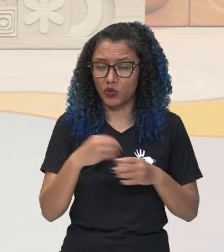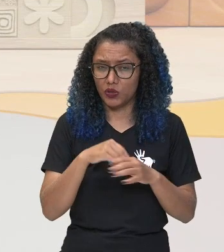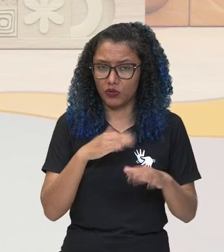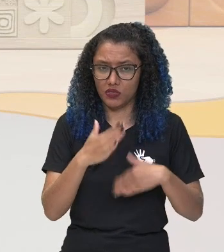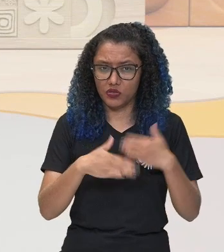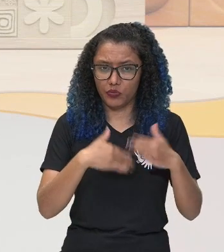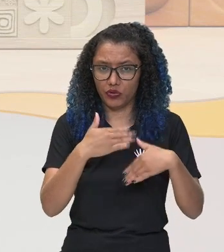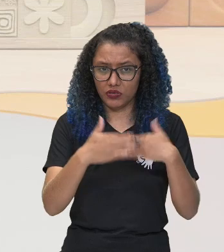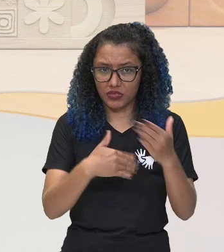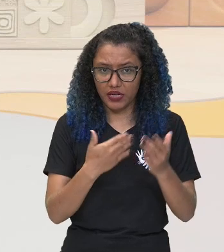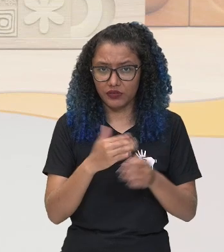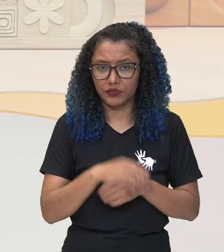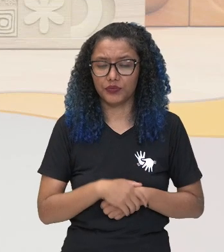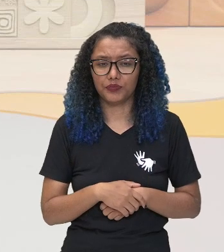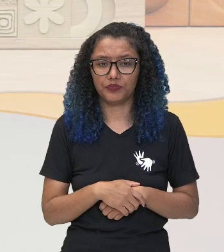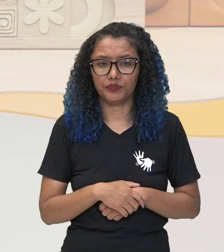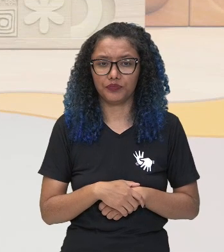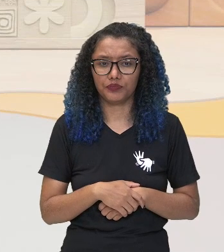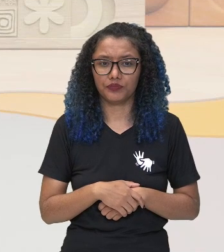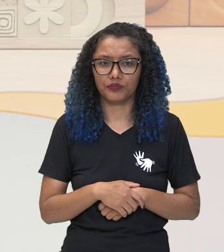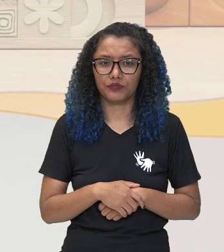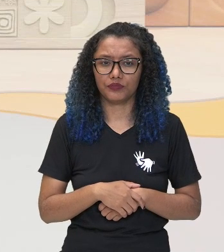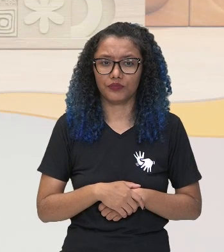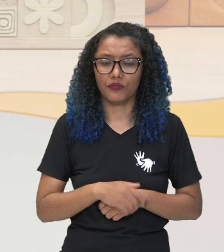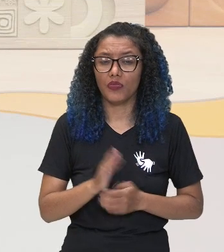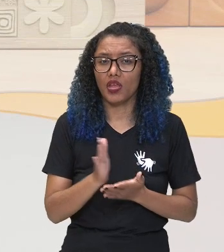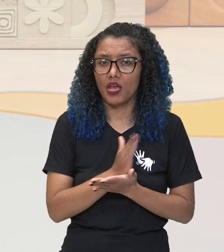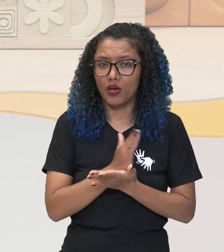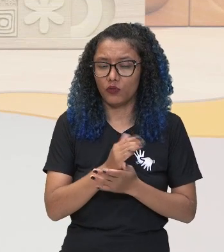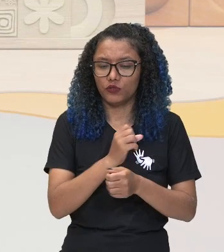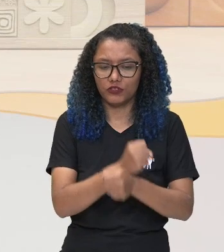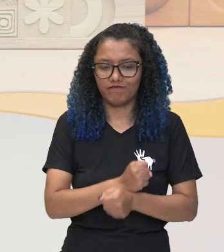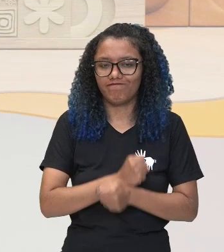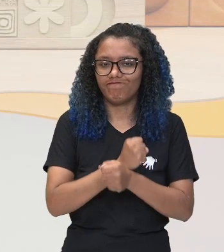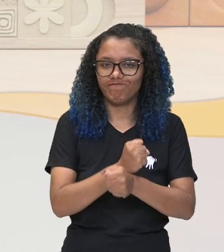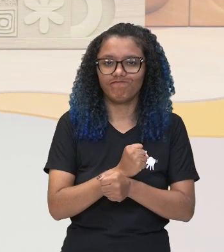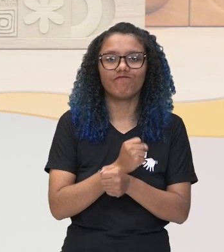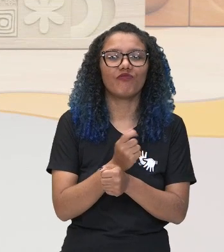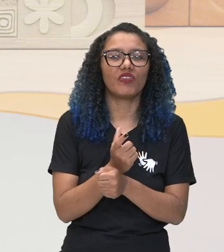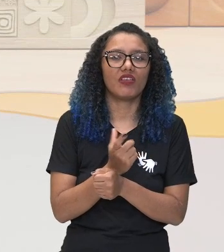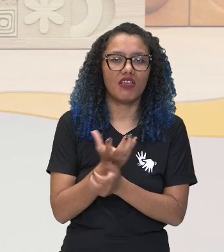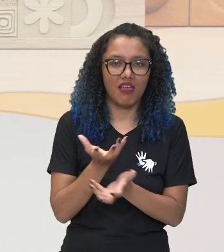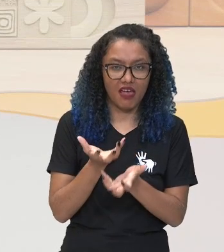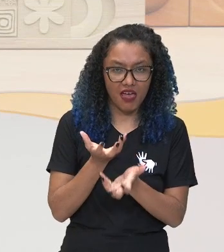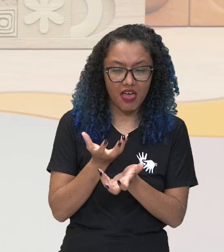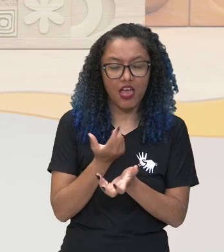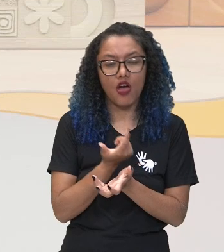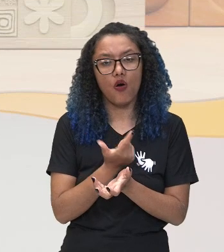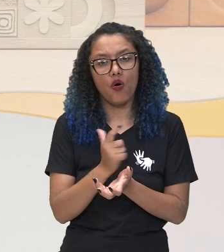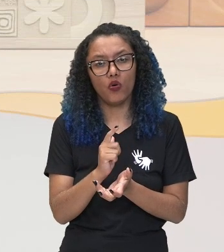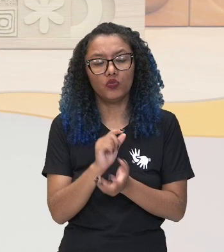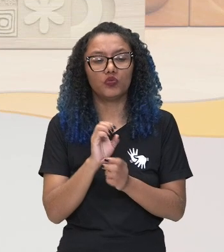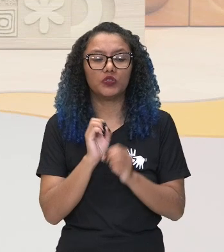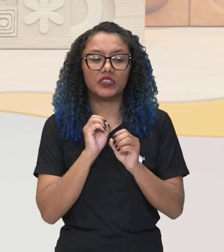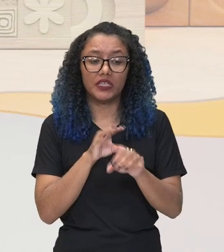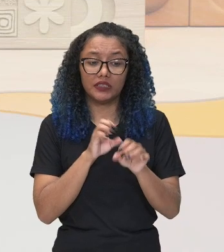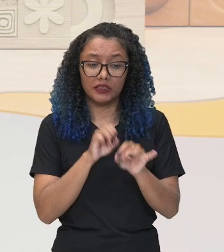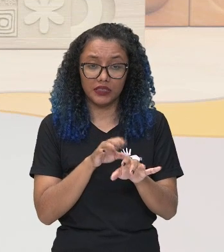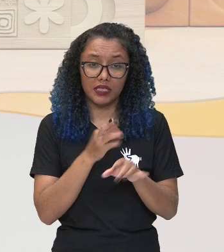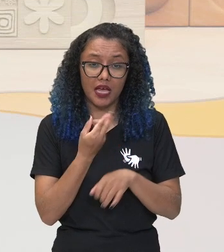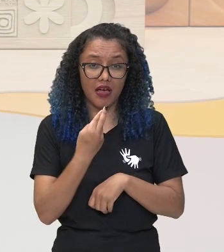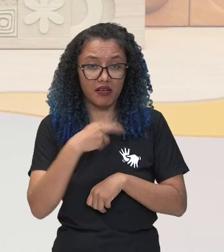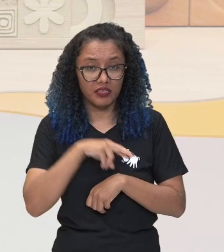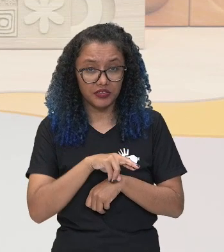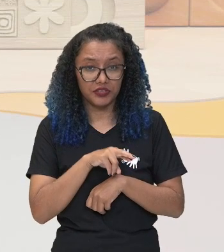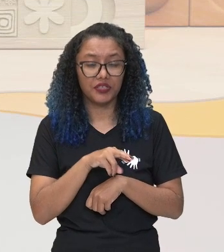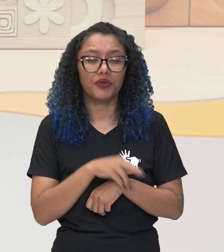exploração da mão de obra. Alguns vão querer escravizar esses indígenas, outros vão querer catequizar e utilizar